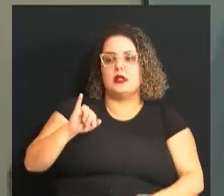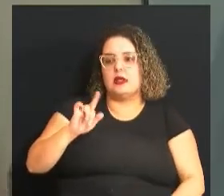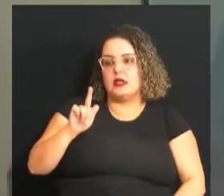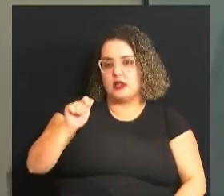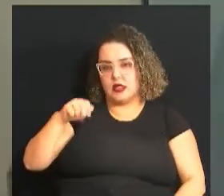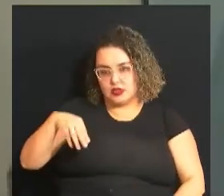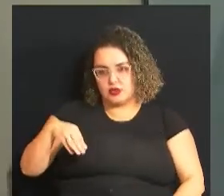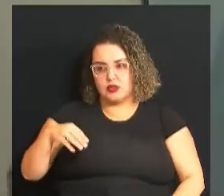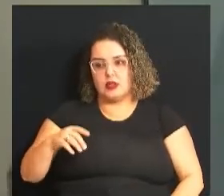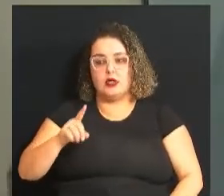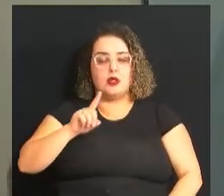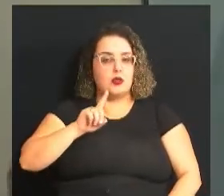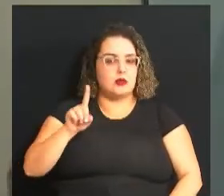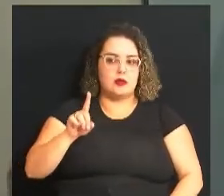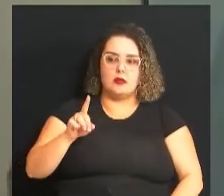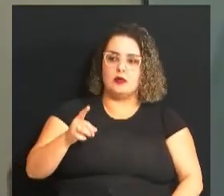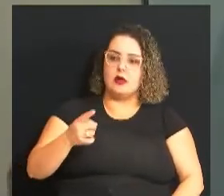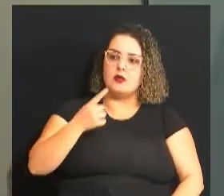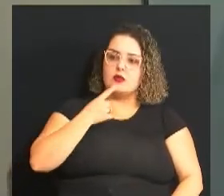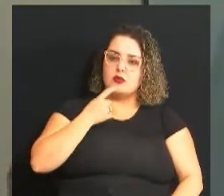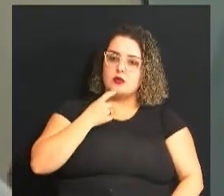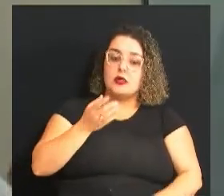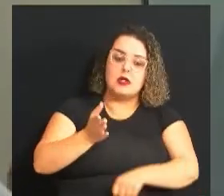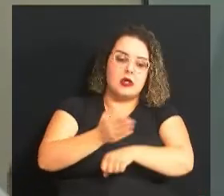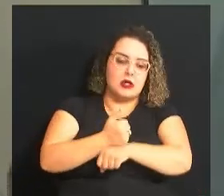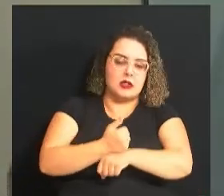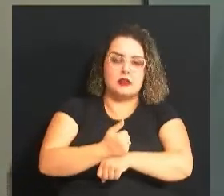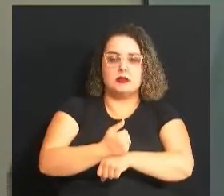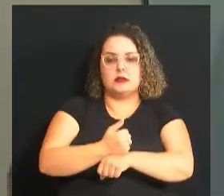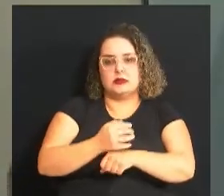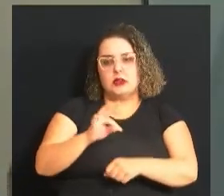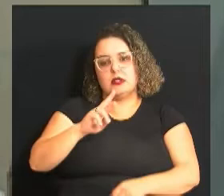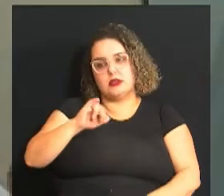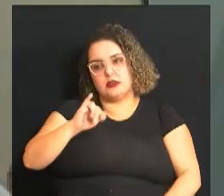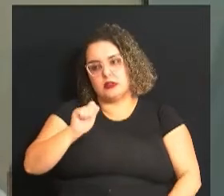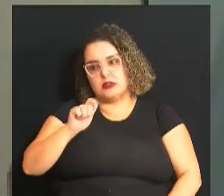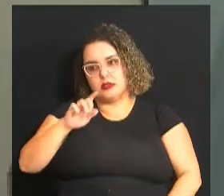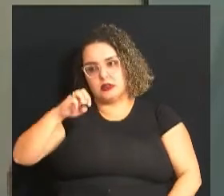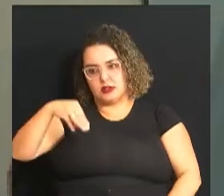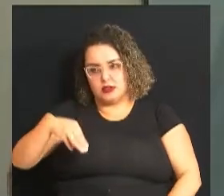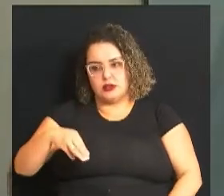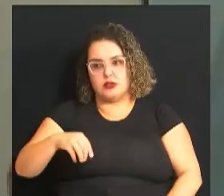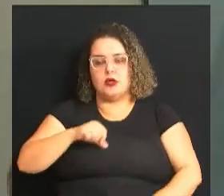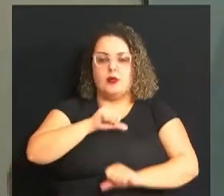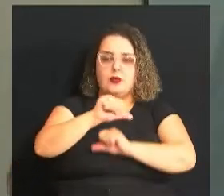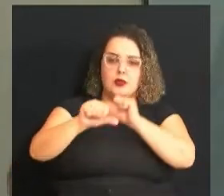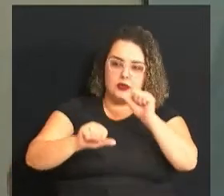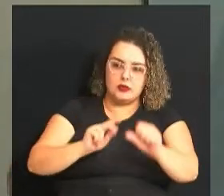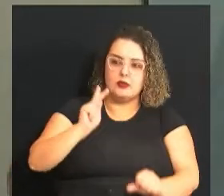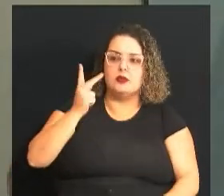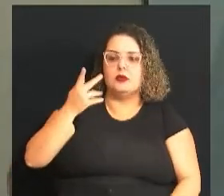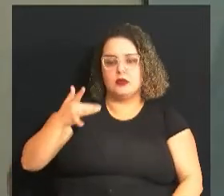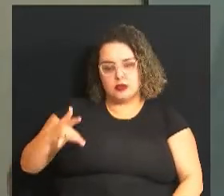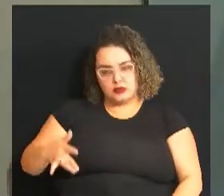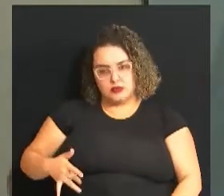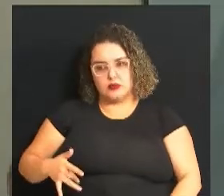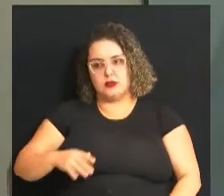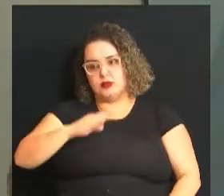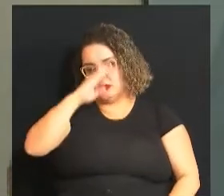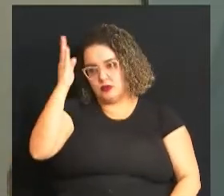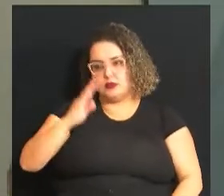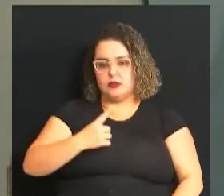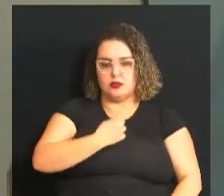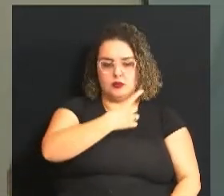é utilizado antes dessa triagem. E isso mudou a história das hepatites, né, no Brasil desde